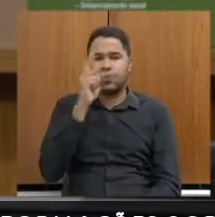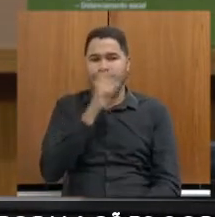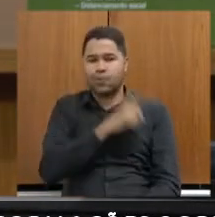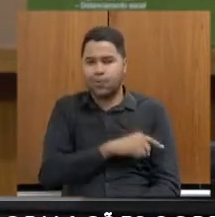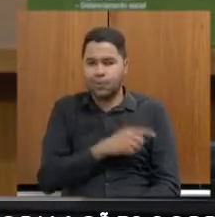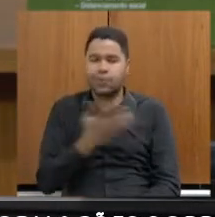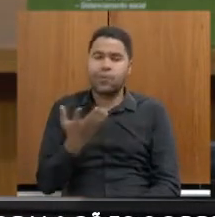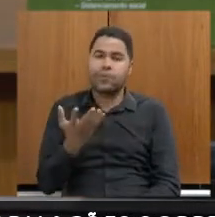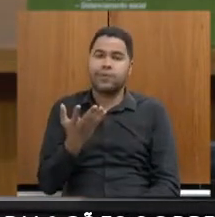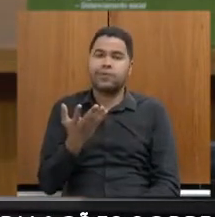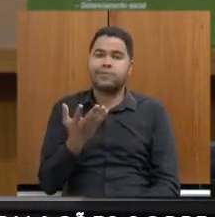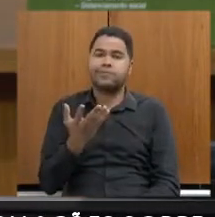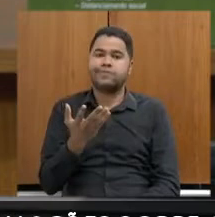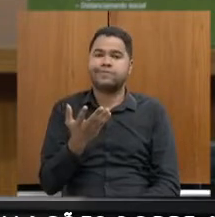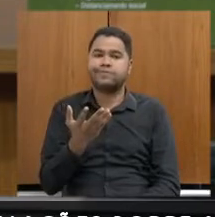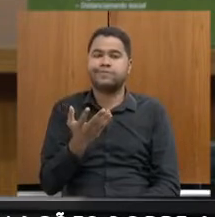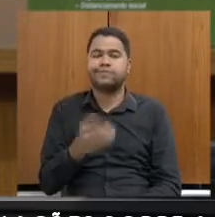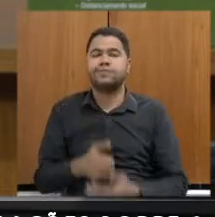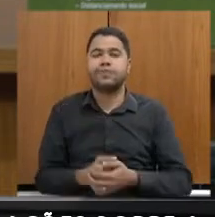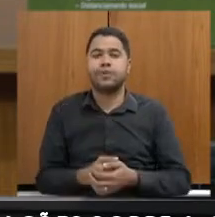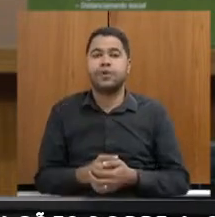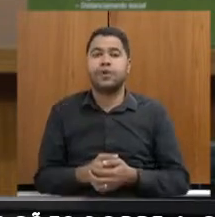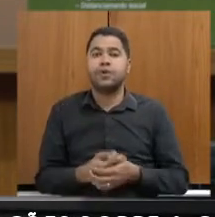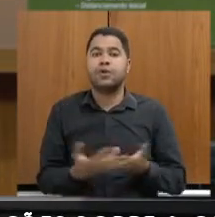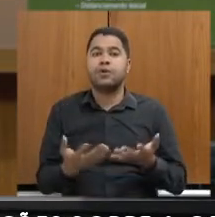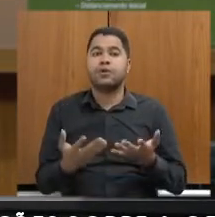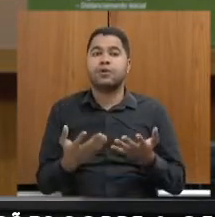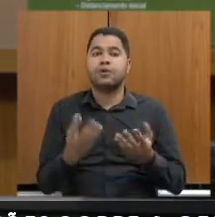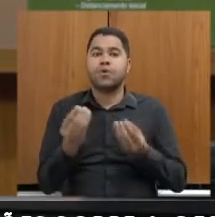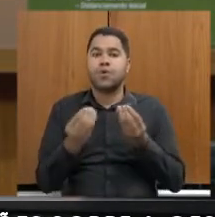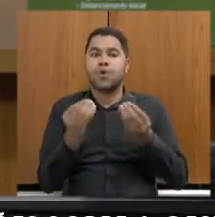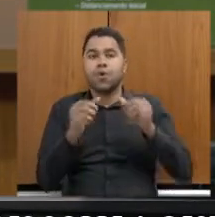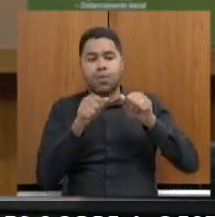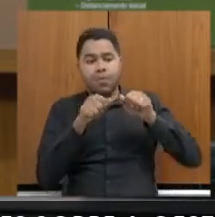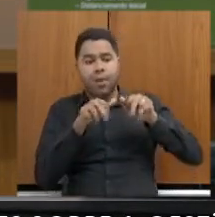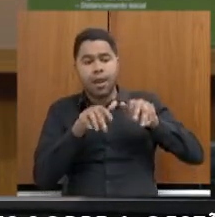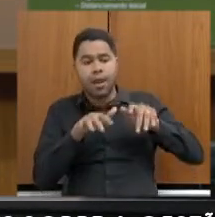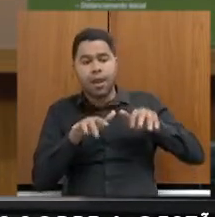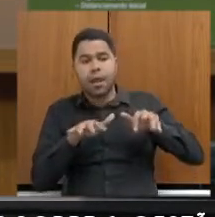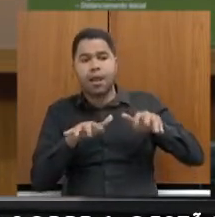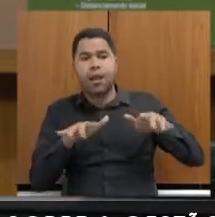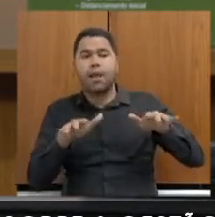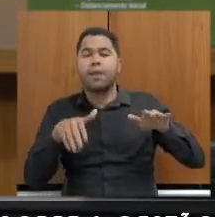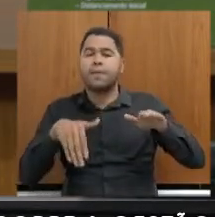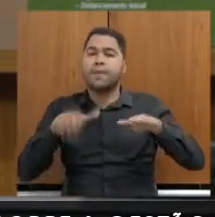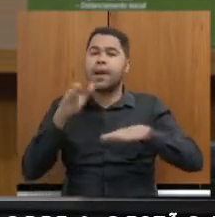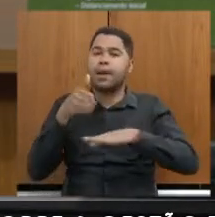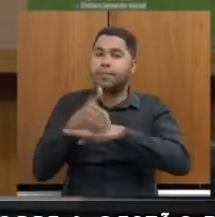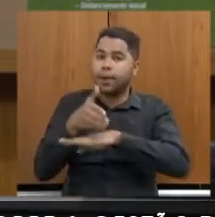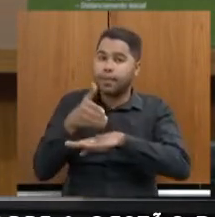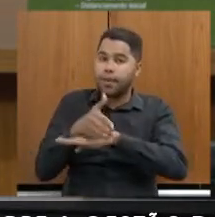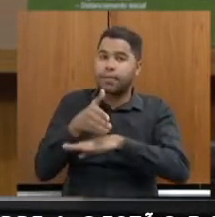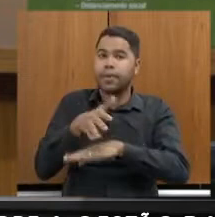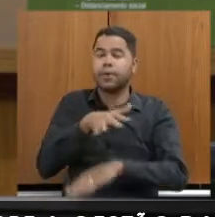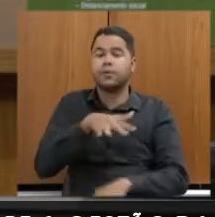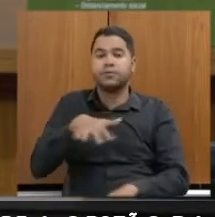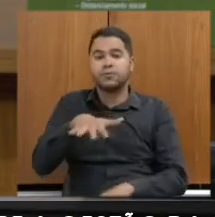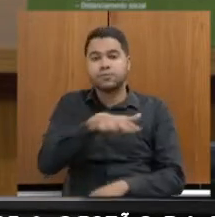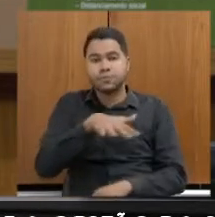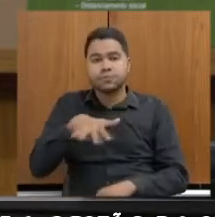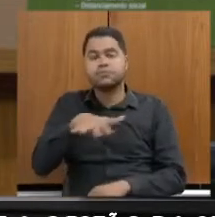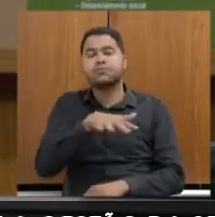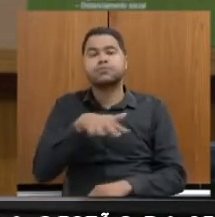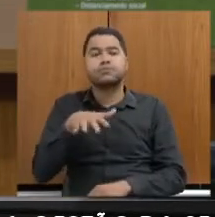esse esse braço é essa essa forma de se dar mais acesso ao paciente um deslocamento